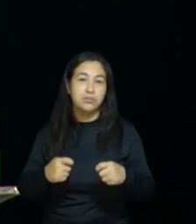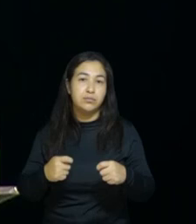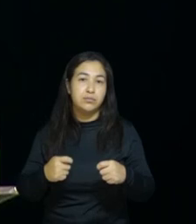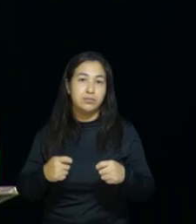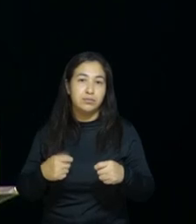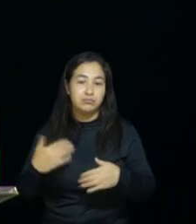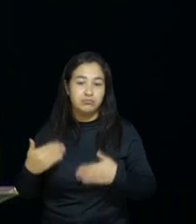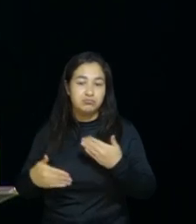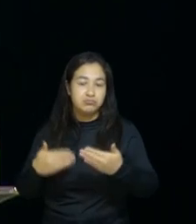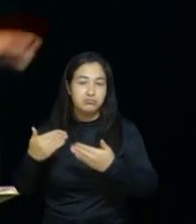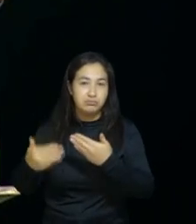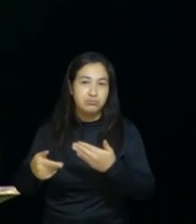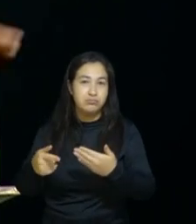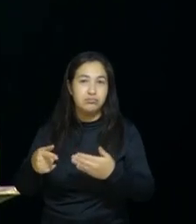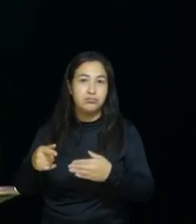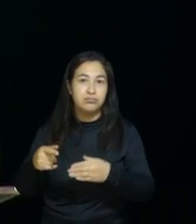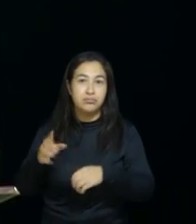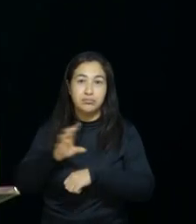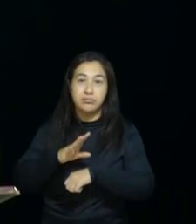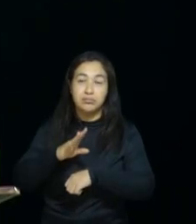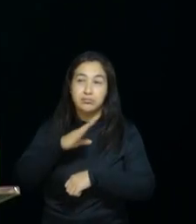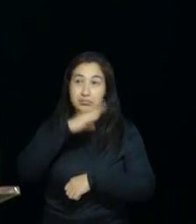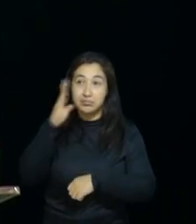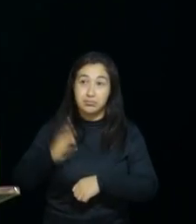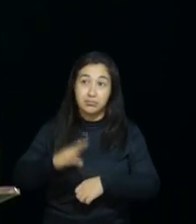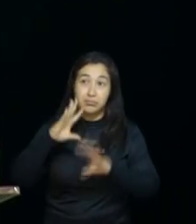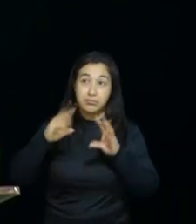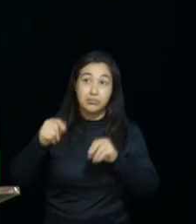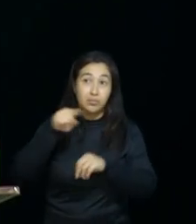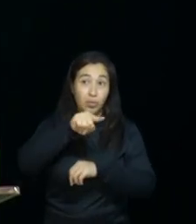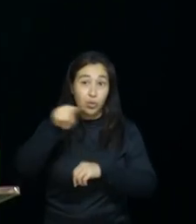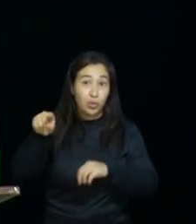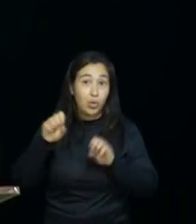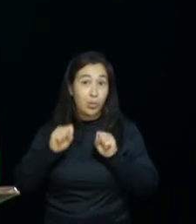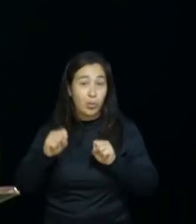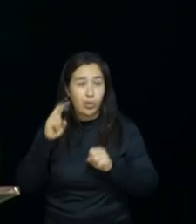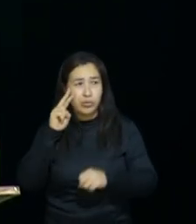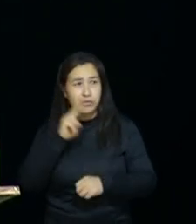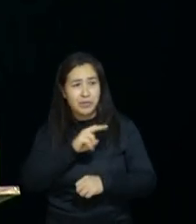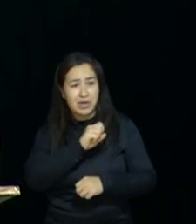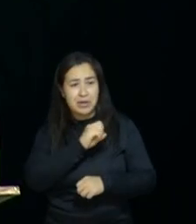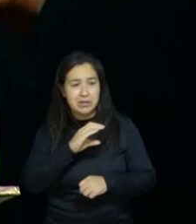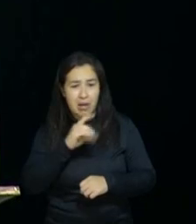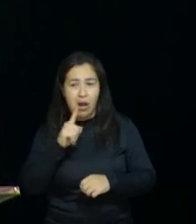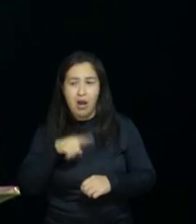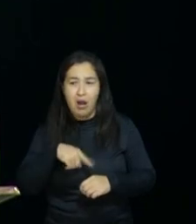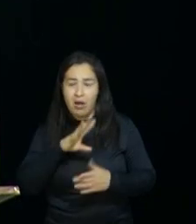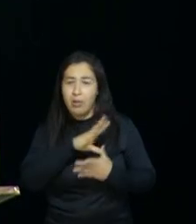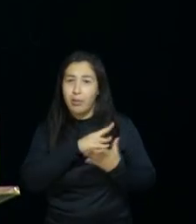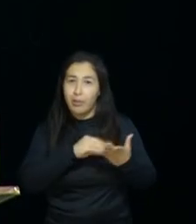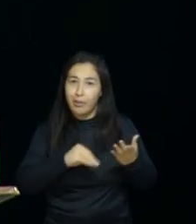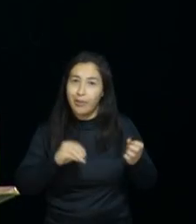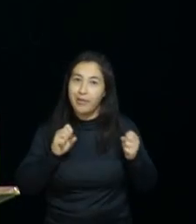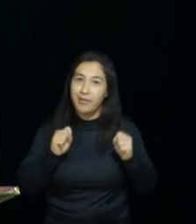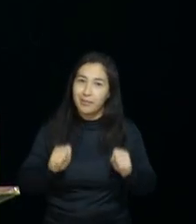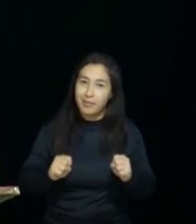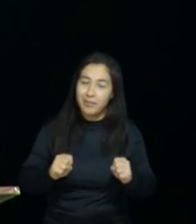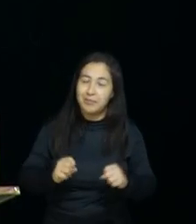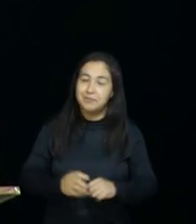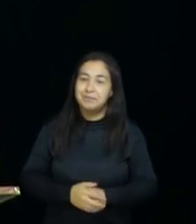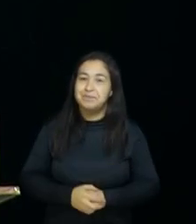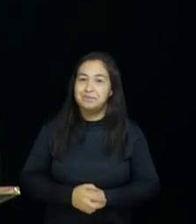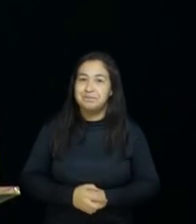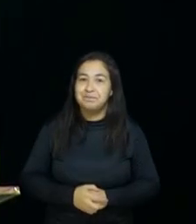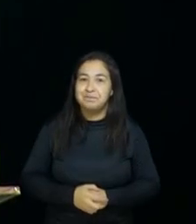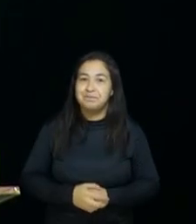vamos ser modelo para o Brasil. Logo, logo as Assembleias dos demais estados estarão fazendo o que Vossa Excelência começou a fazer aqui hoje. Então, muito